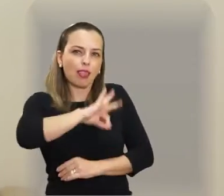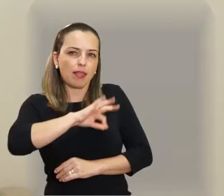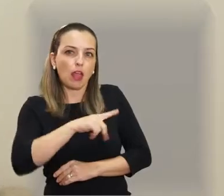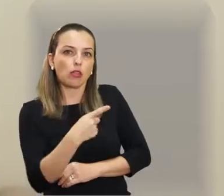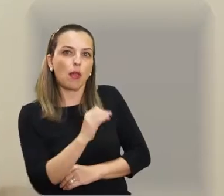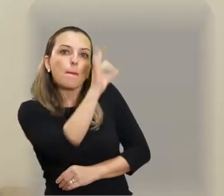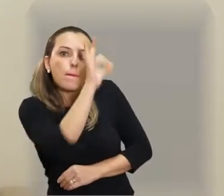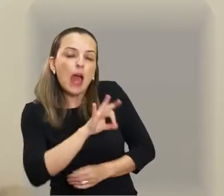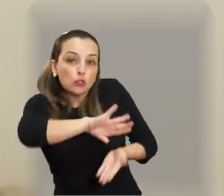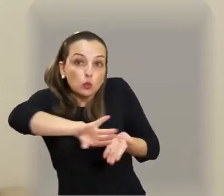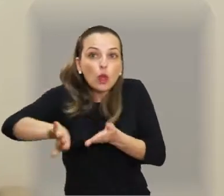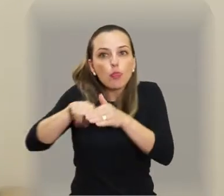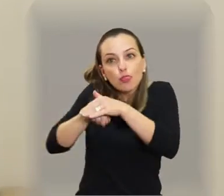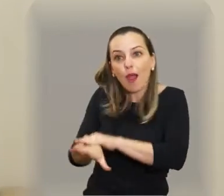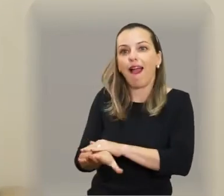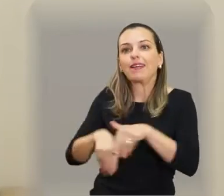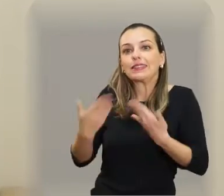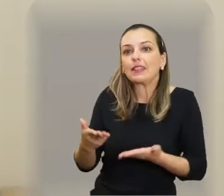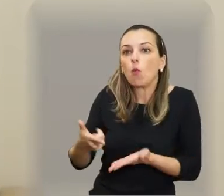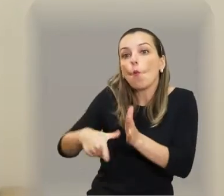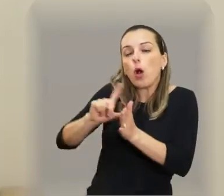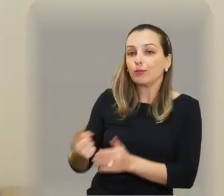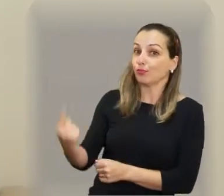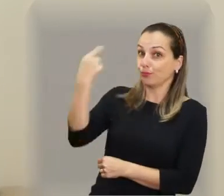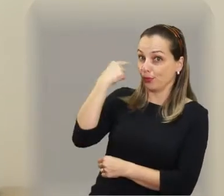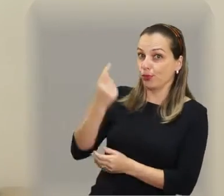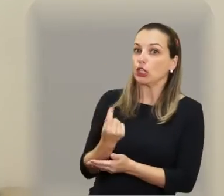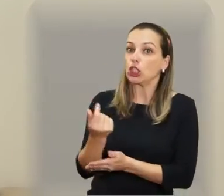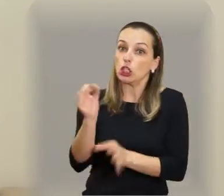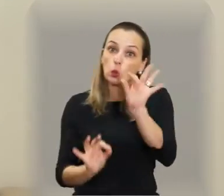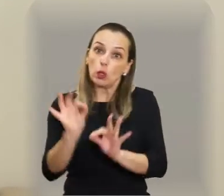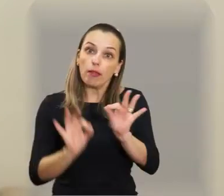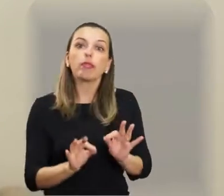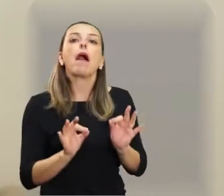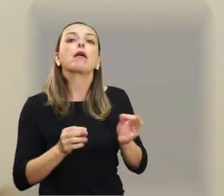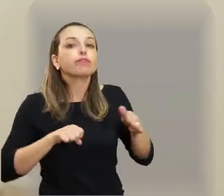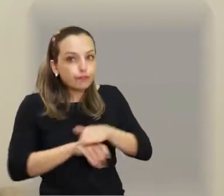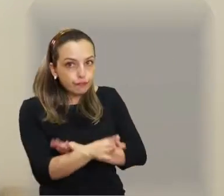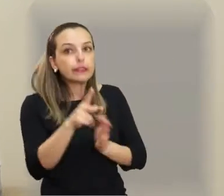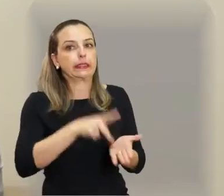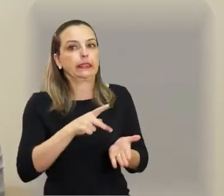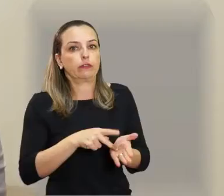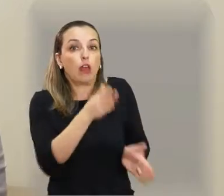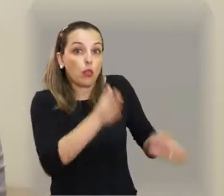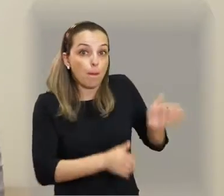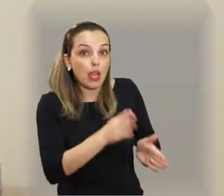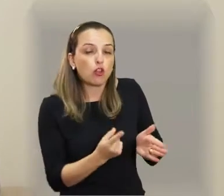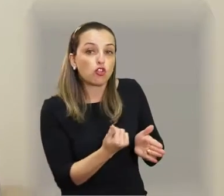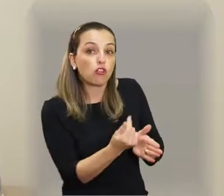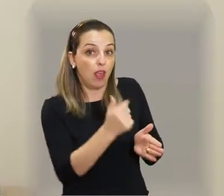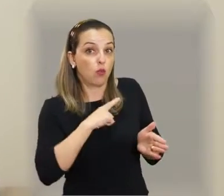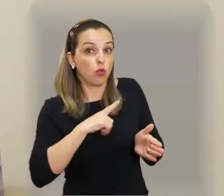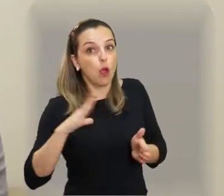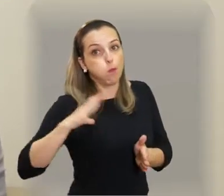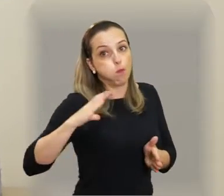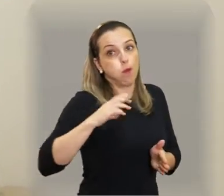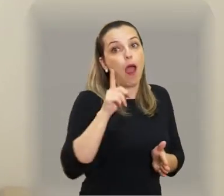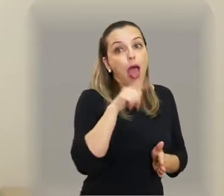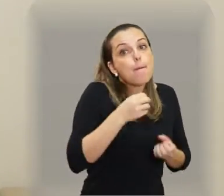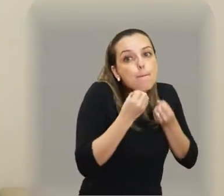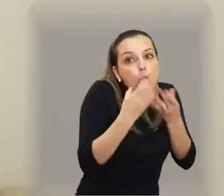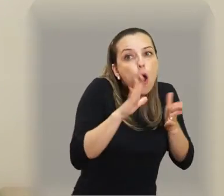é reserva 10 por cento da sua respeito do seu salário tem que para reserva então o dever de casa e ter sido feito